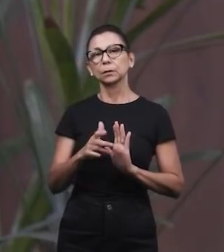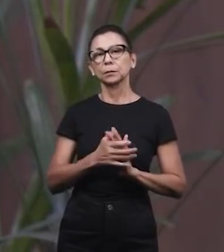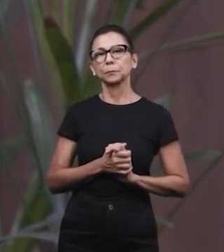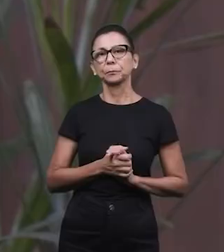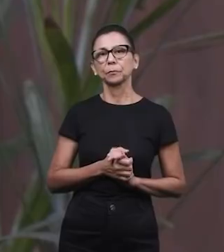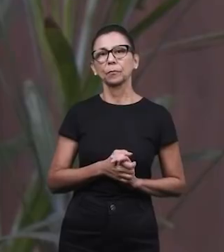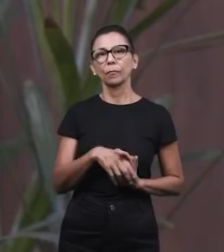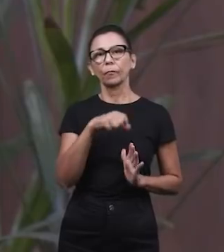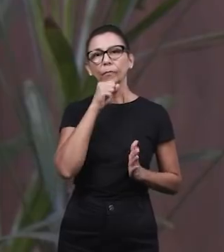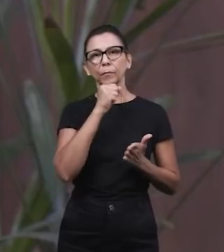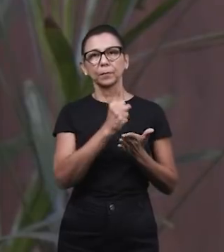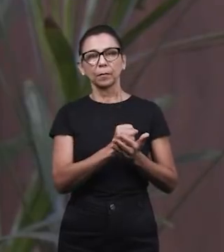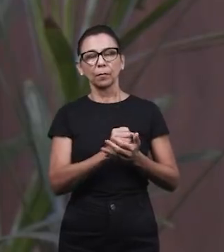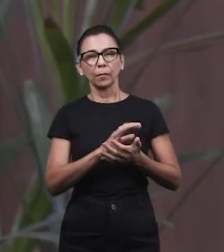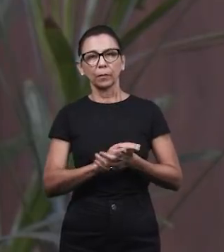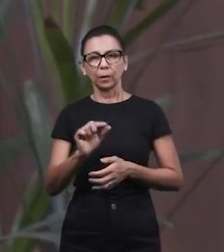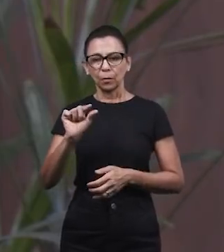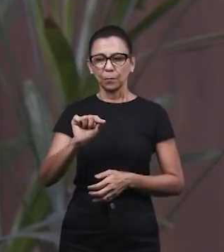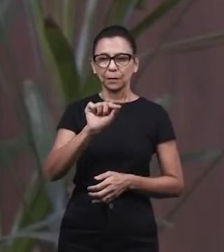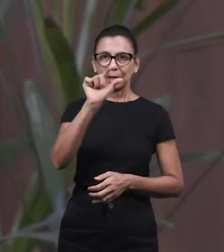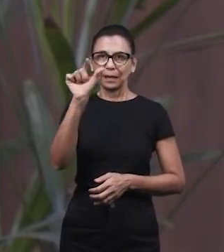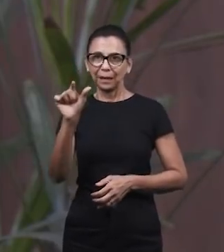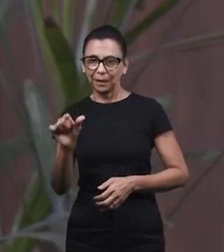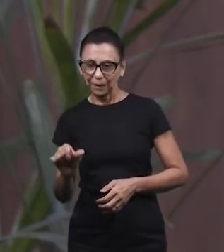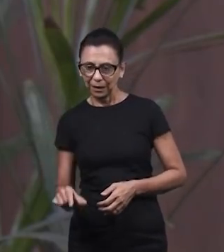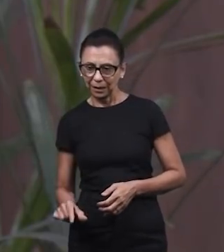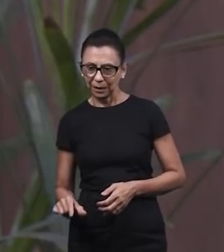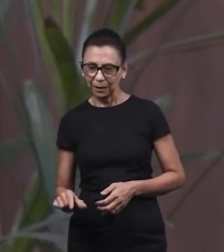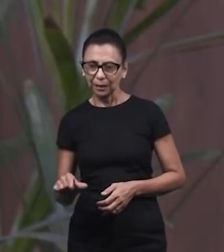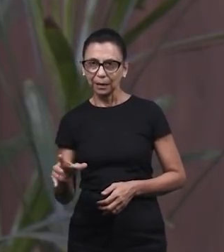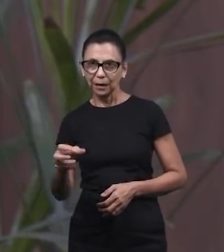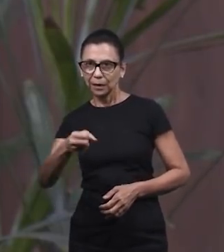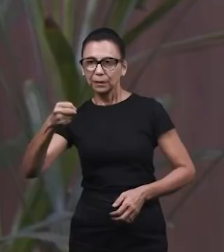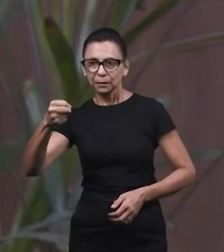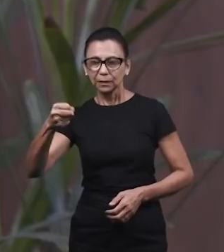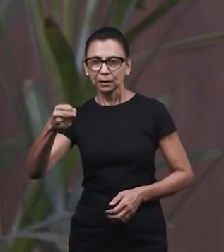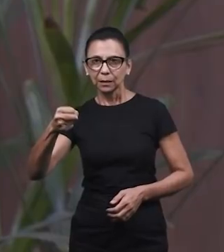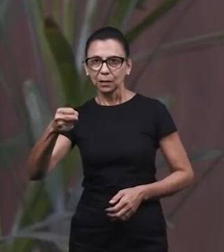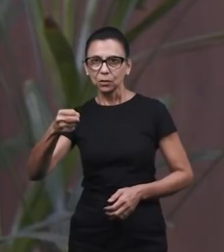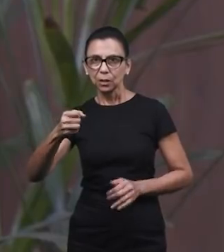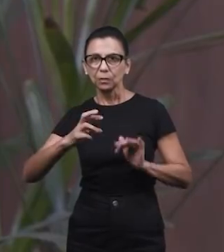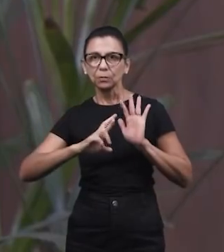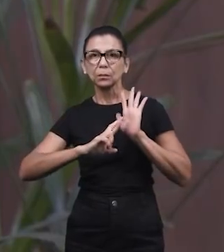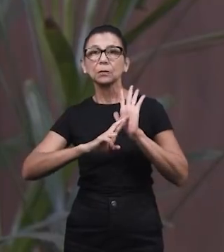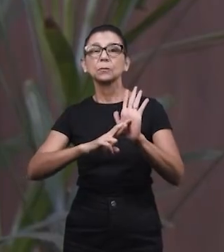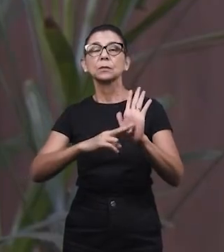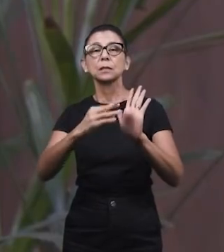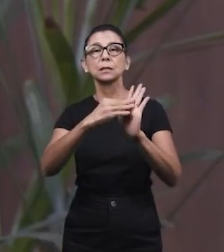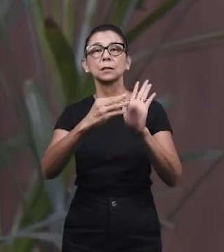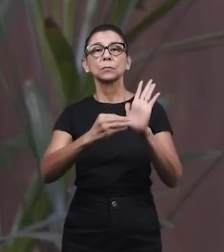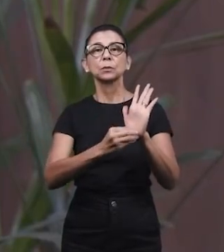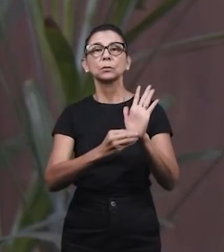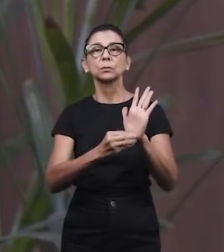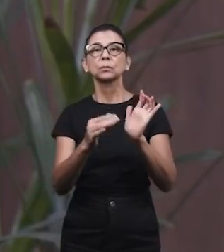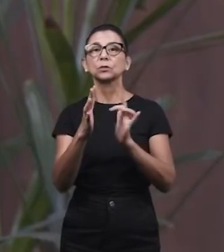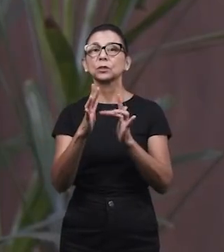por exemplo, lá no Velho Testamento, a figura do cajado. O cajado é símbolo de quê? O cajado é um símbolo de Jesus, por quê? Porque Jesus é o bom